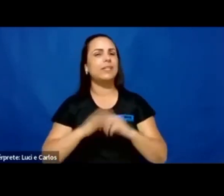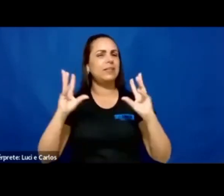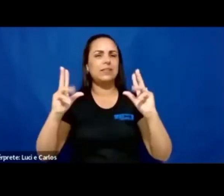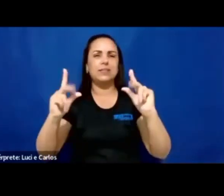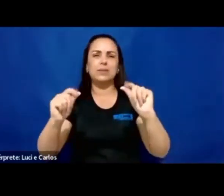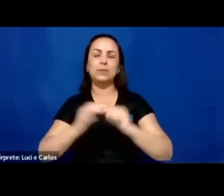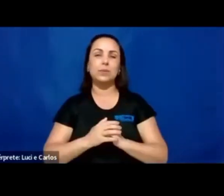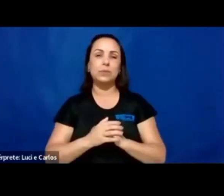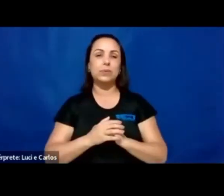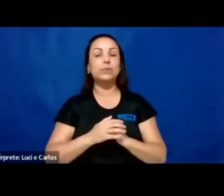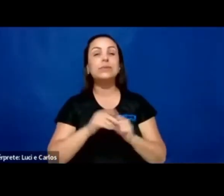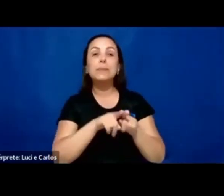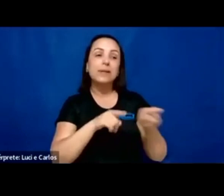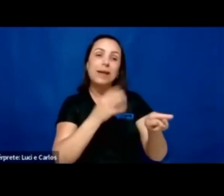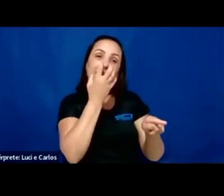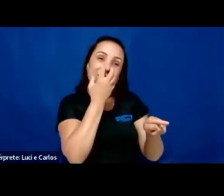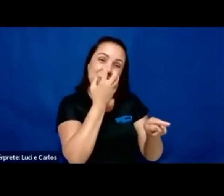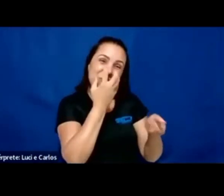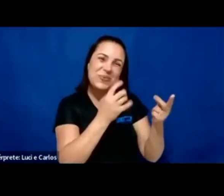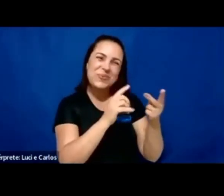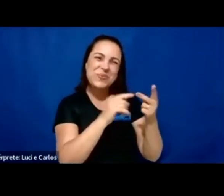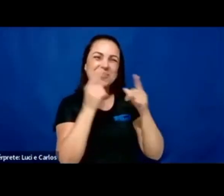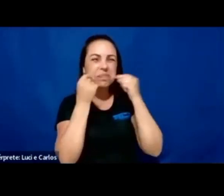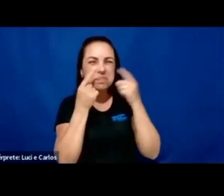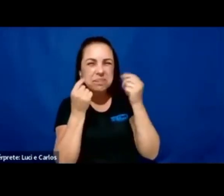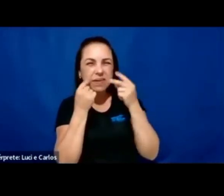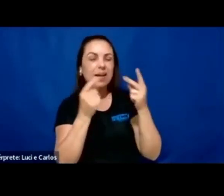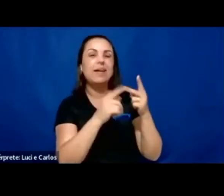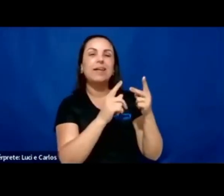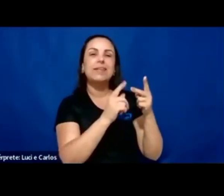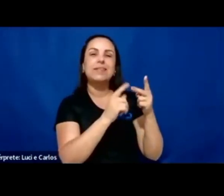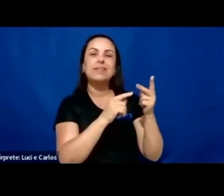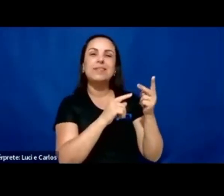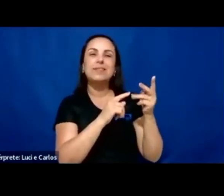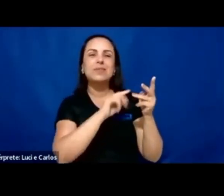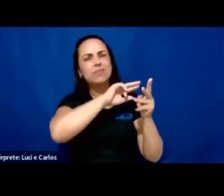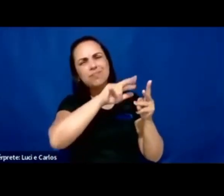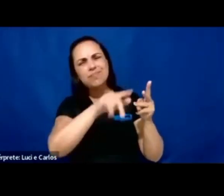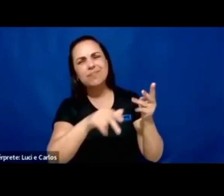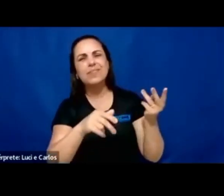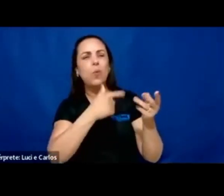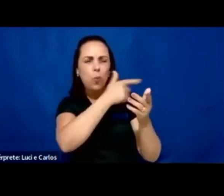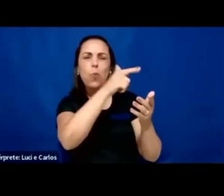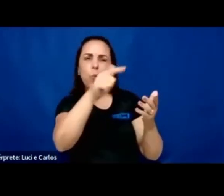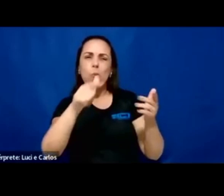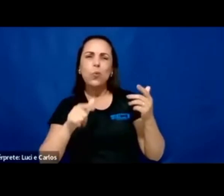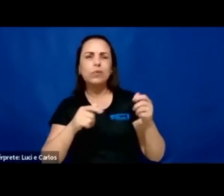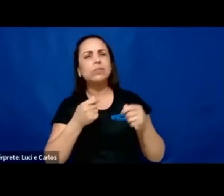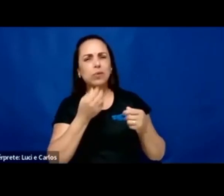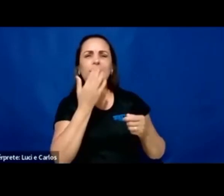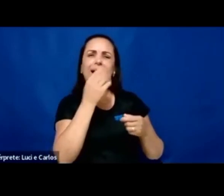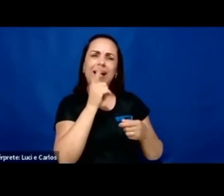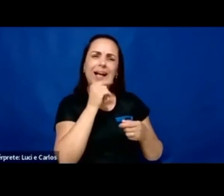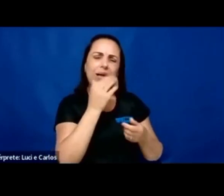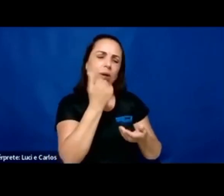seus pets, se você tem cachorro, se você tem ali, às vezes, outros animais, todo mundo que tomar da água